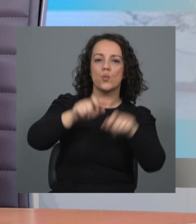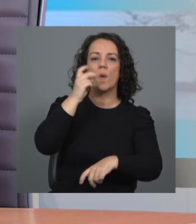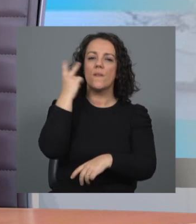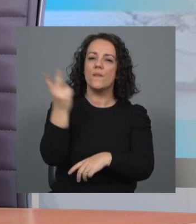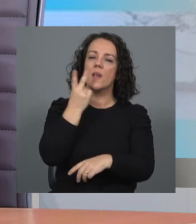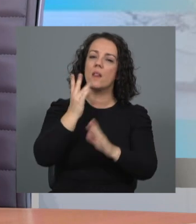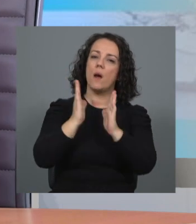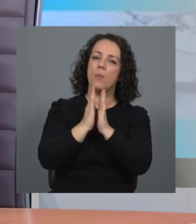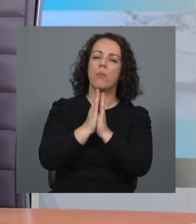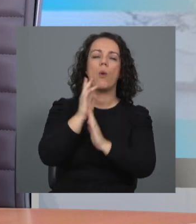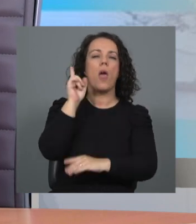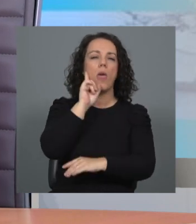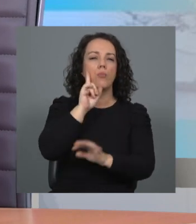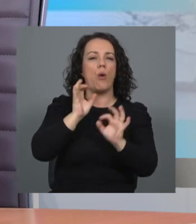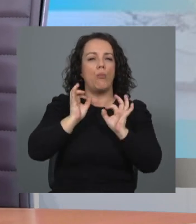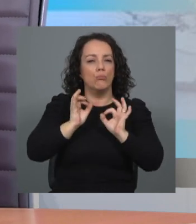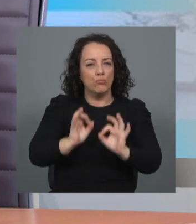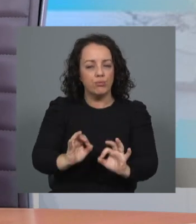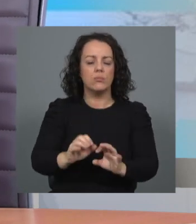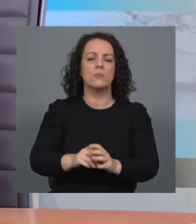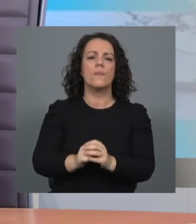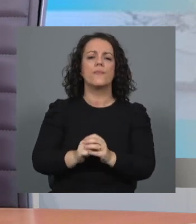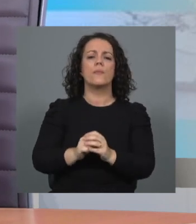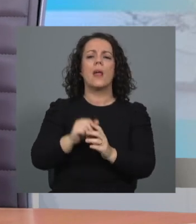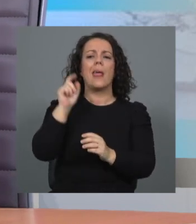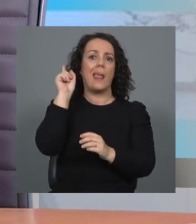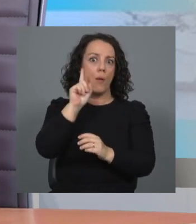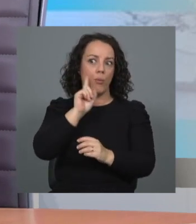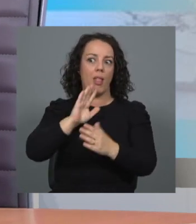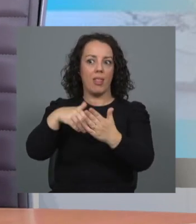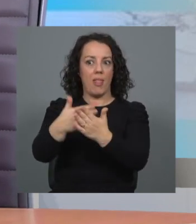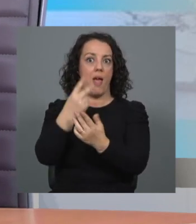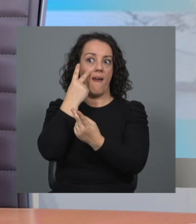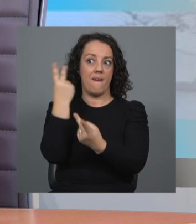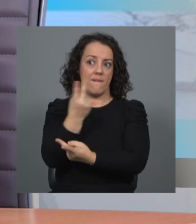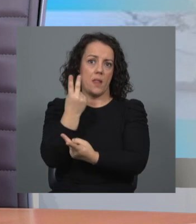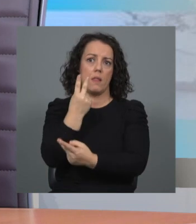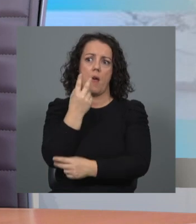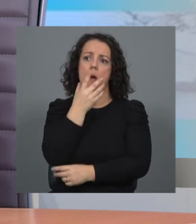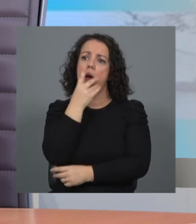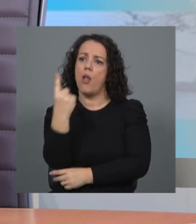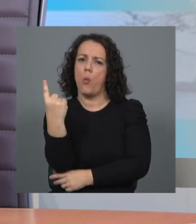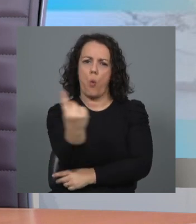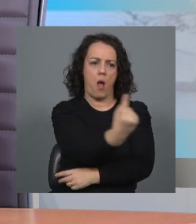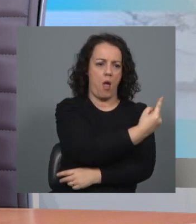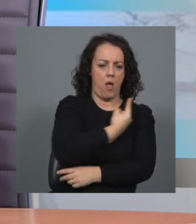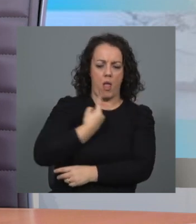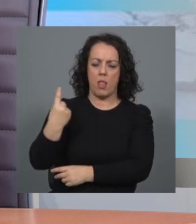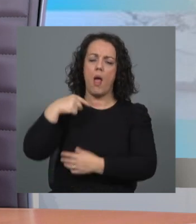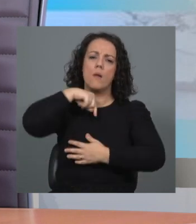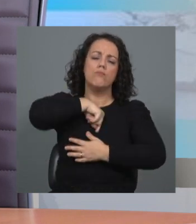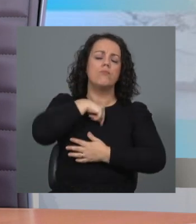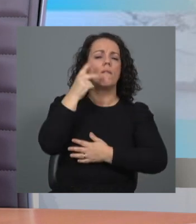da comunidade. Não só a importância para a vida pessoal de cada um e para a vida espiritual,